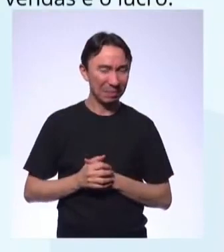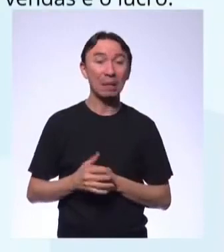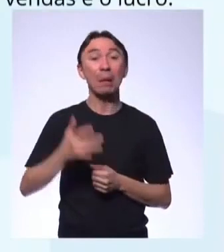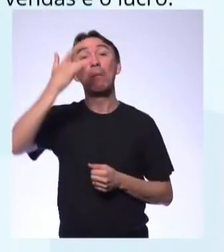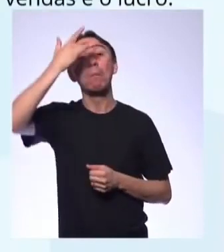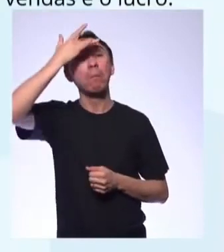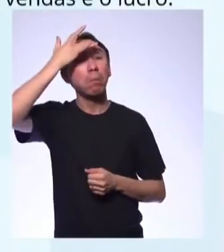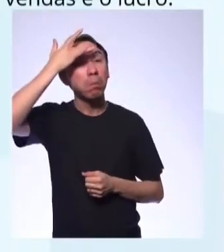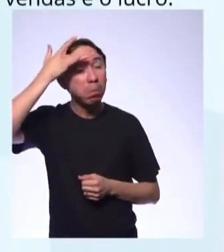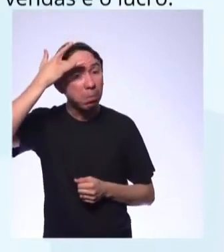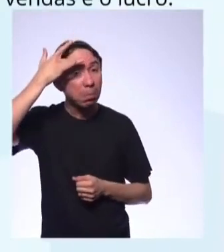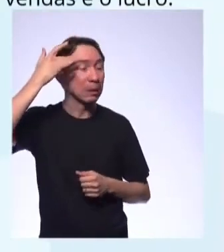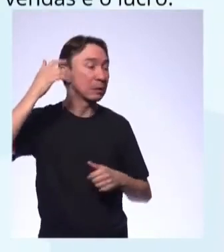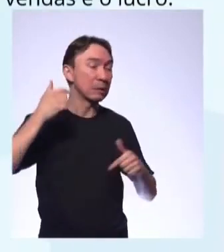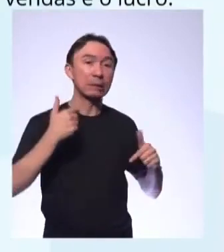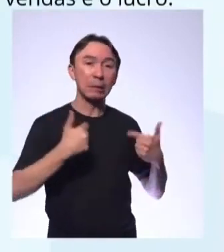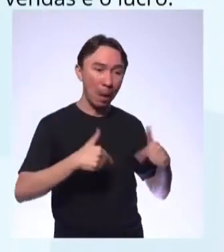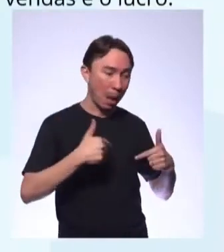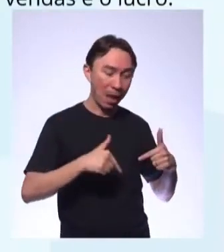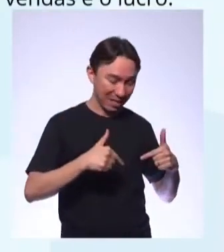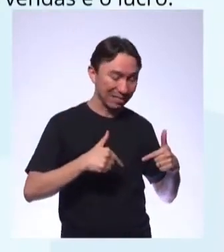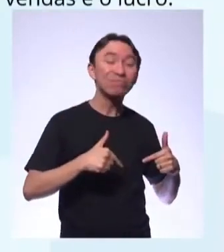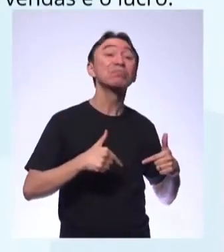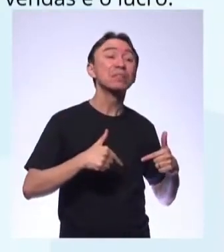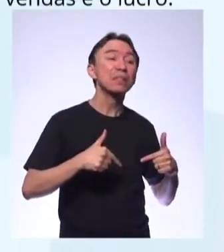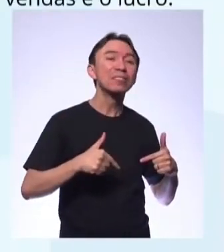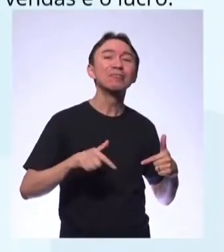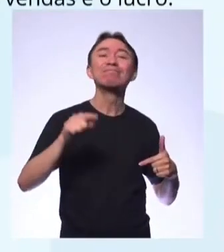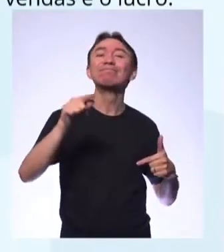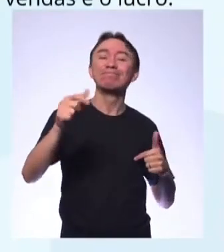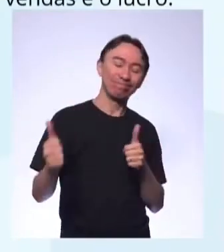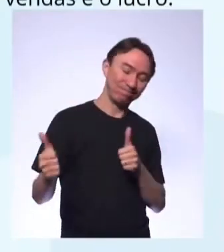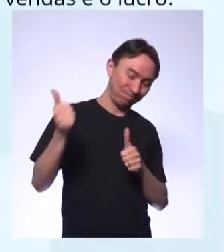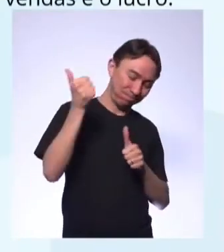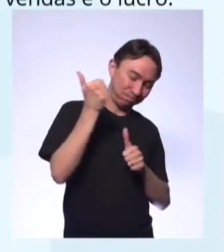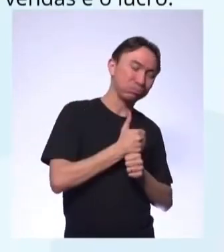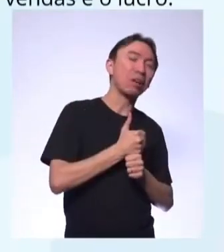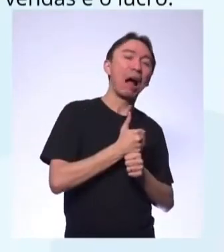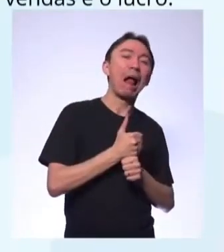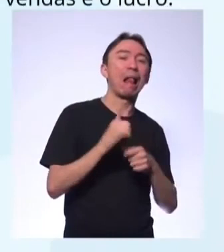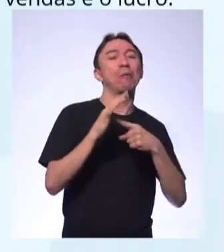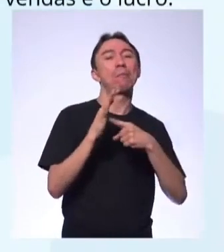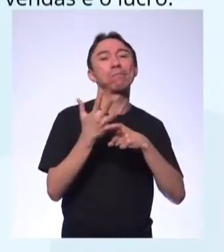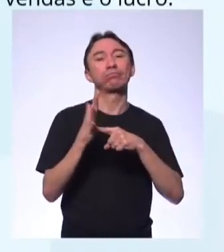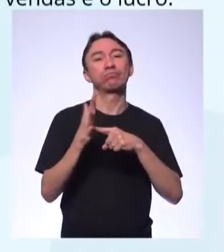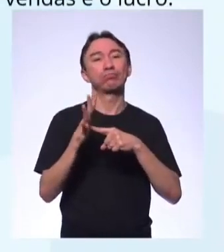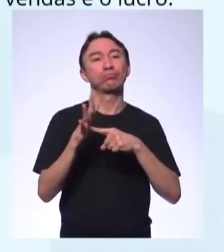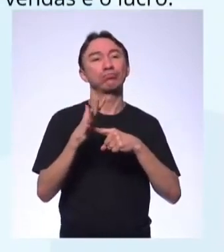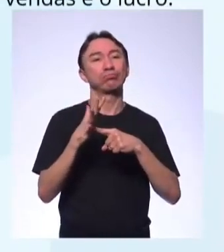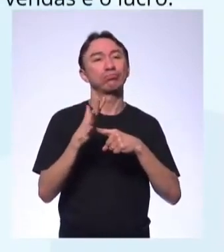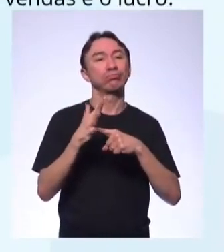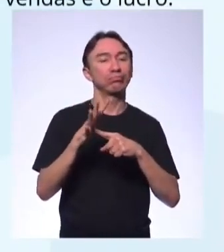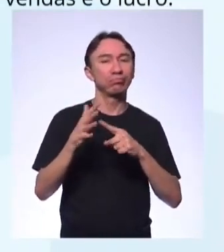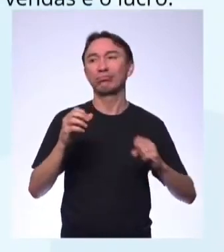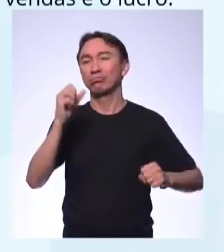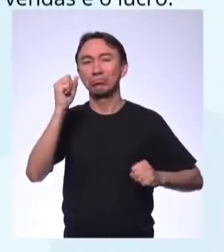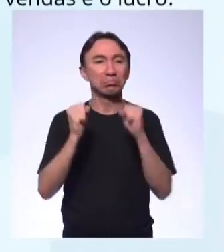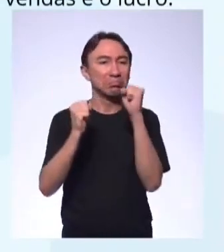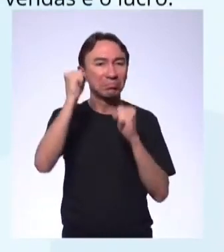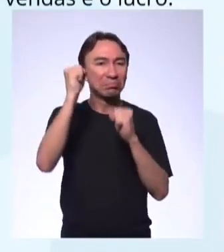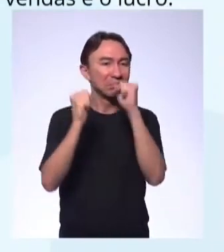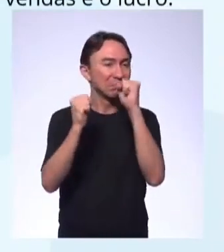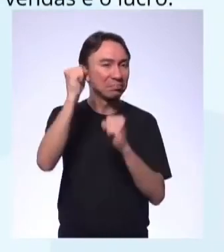começar a ser cada vez mais substituído pela máquina, tá? Então, no processo da maquinofatura, a mão de obra não